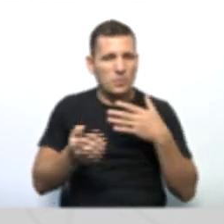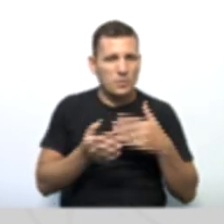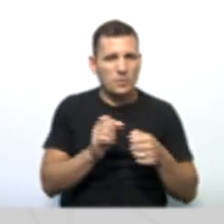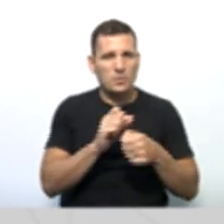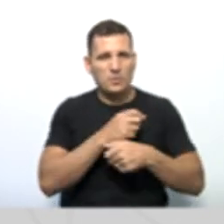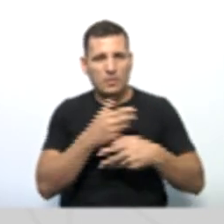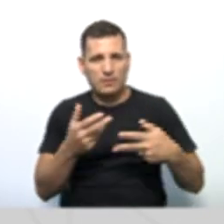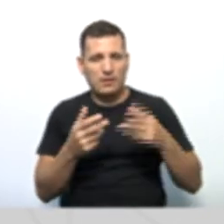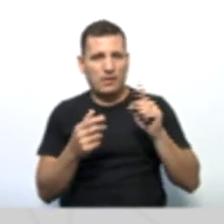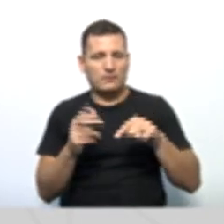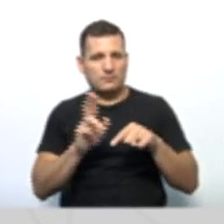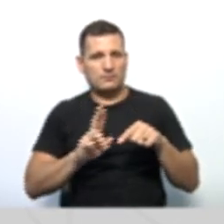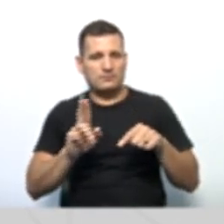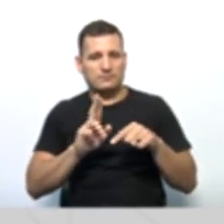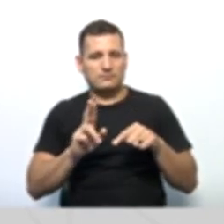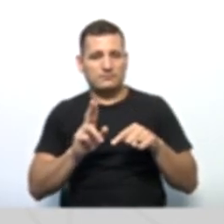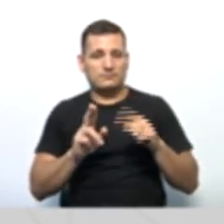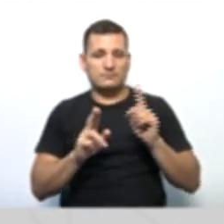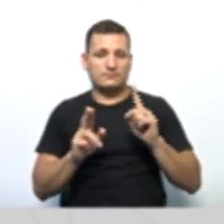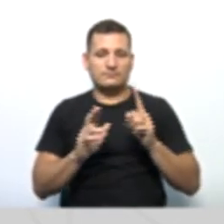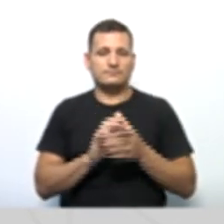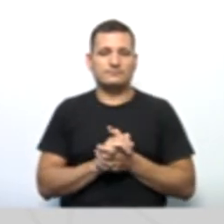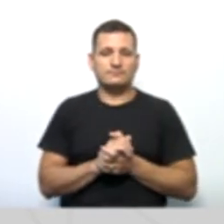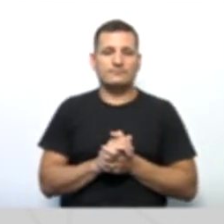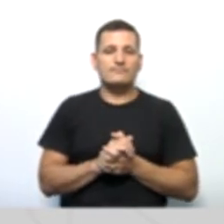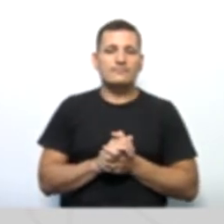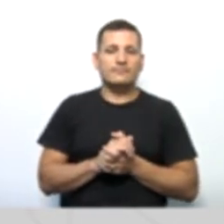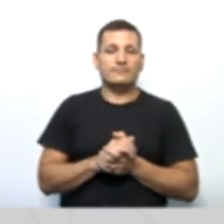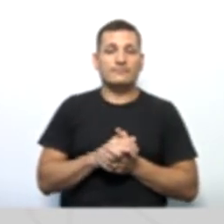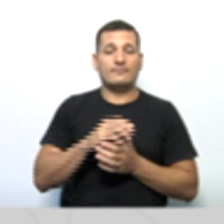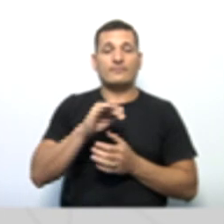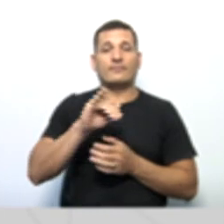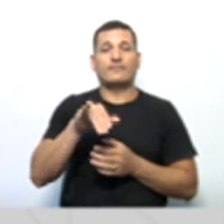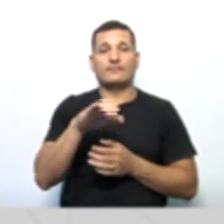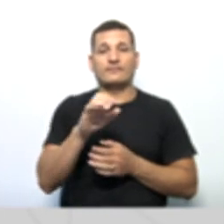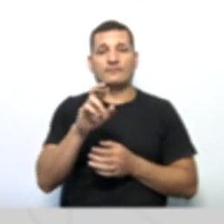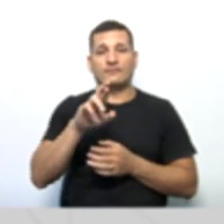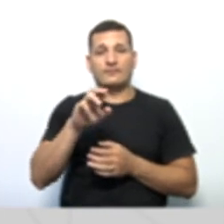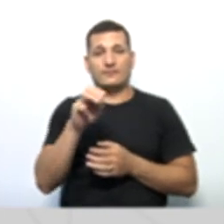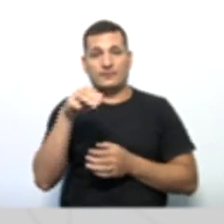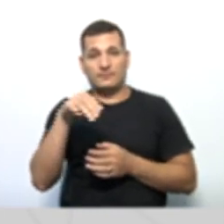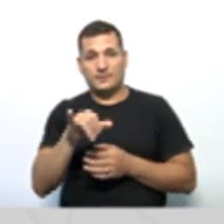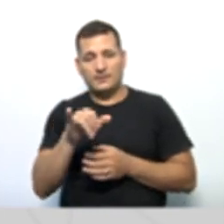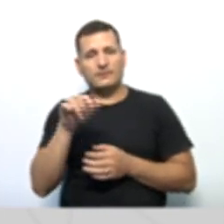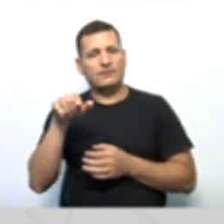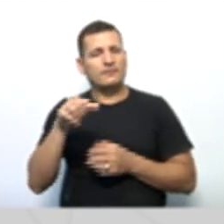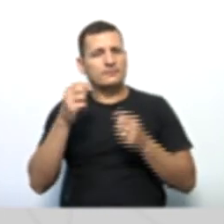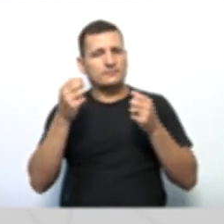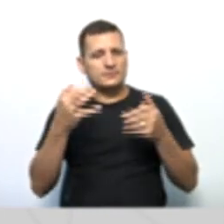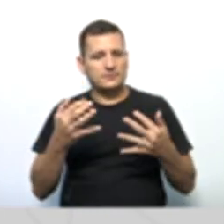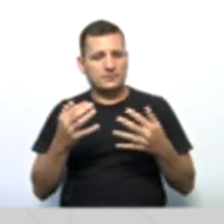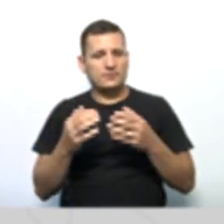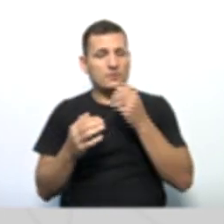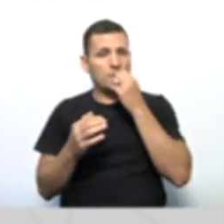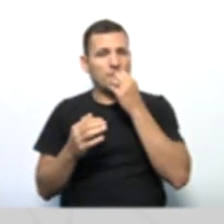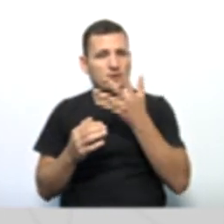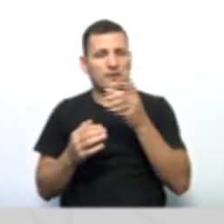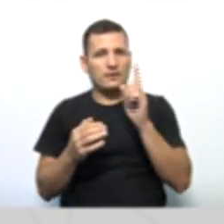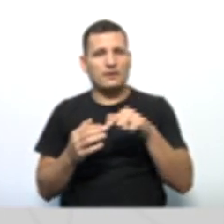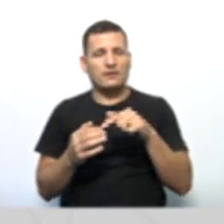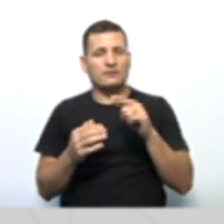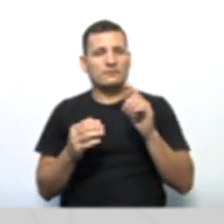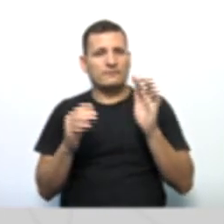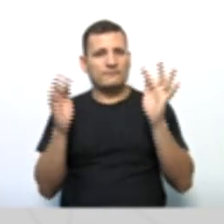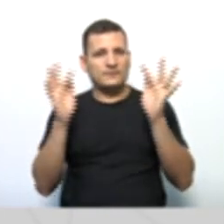é utilitarismo? O próprio Bentham vai dizer que o bem é a máxima felicidade